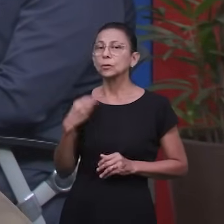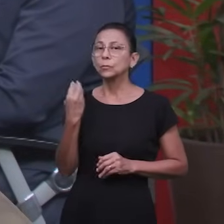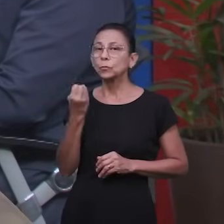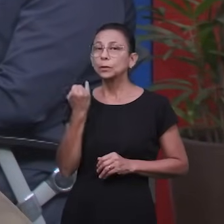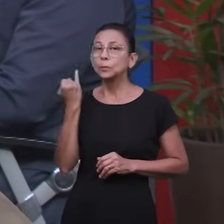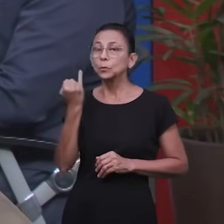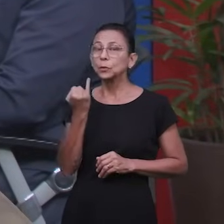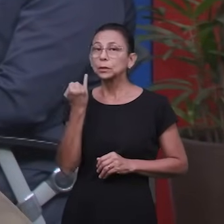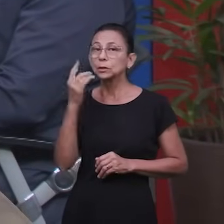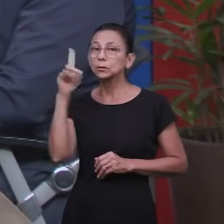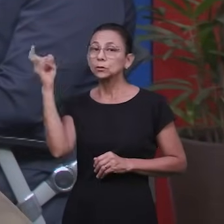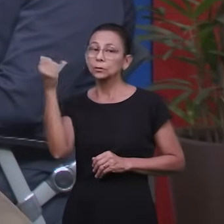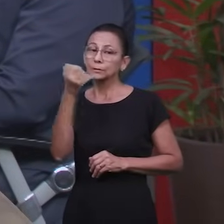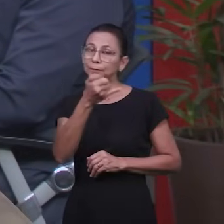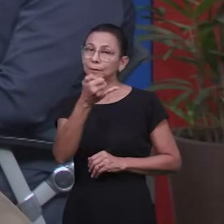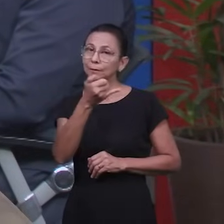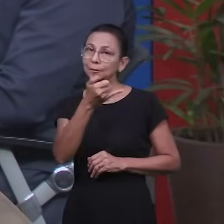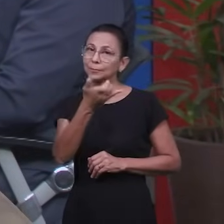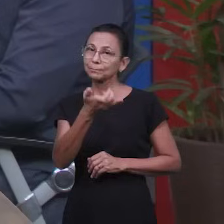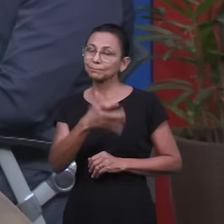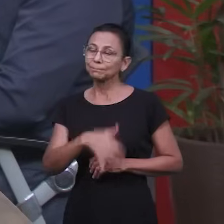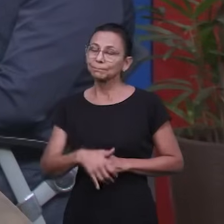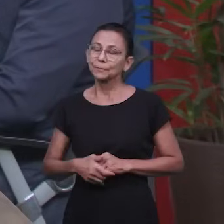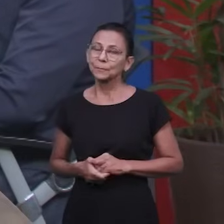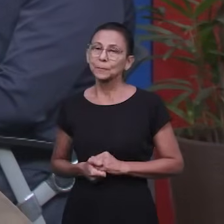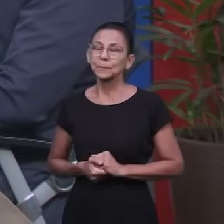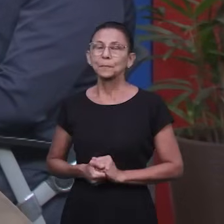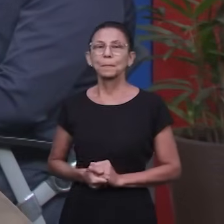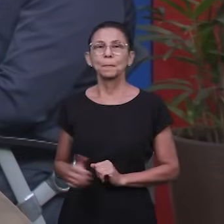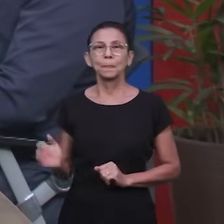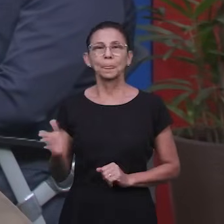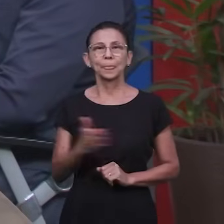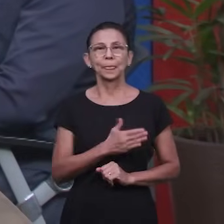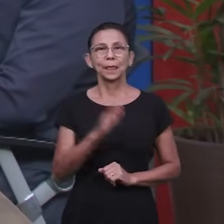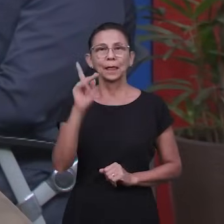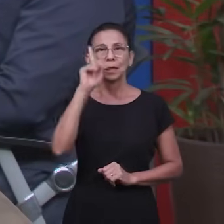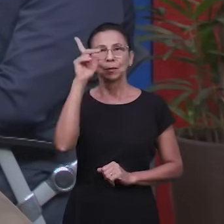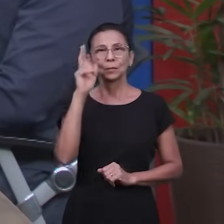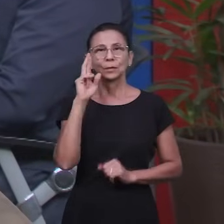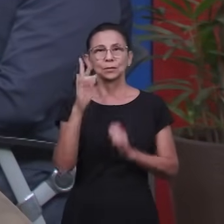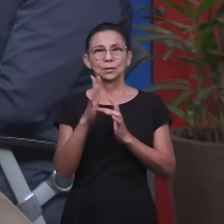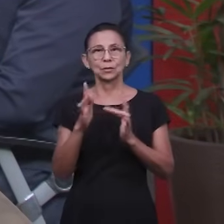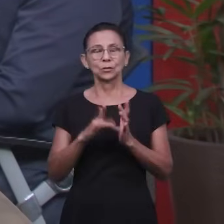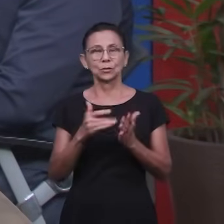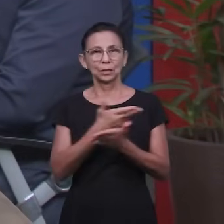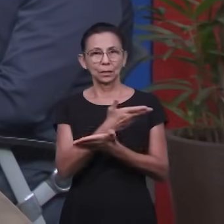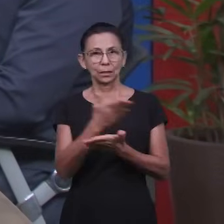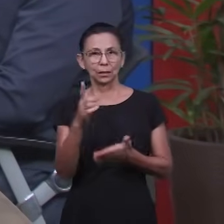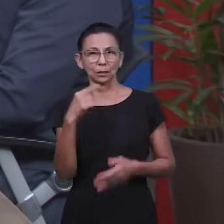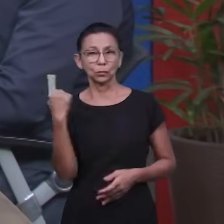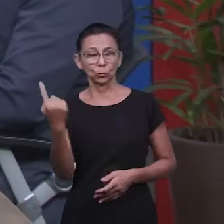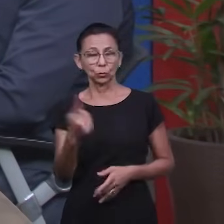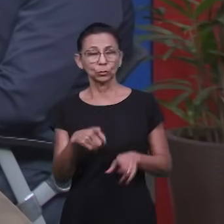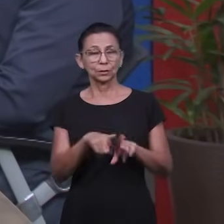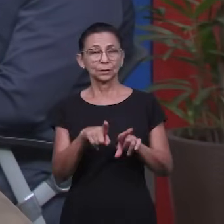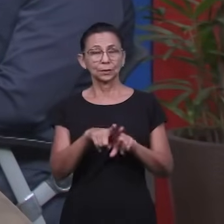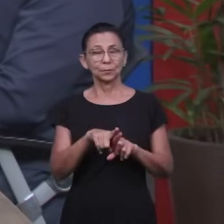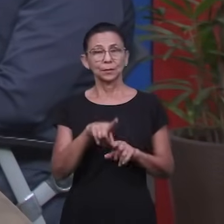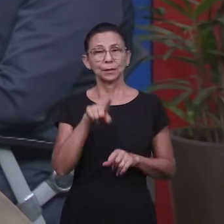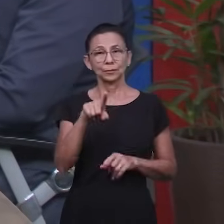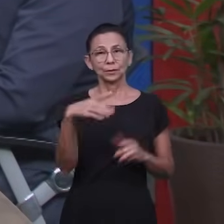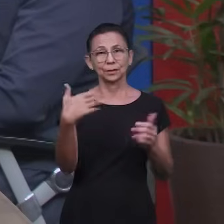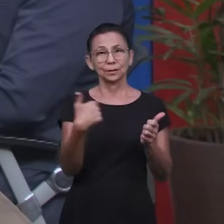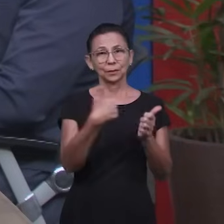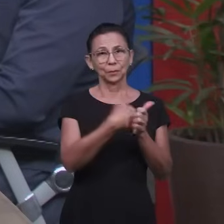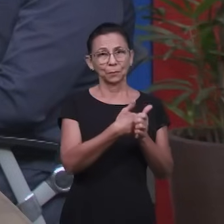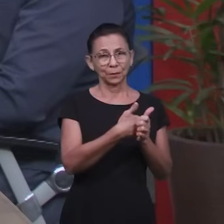para todos, né? Os pastores estão presentes, a quem está nos assistindo em casa, tem sido assim, cada dia, cada plantão é